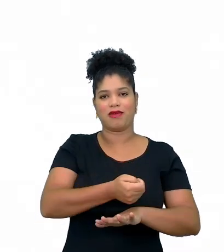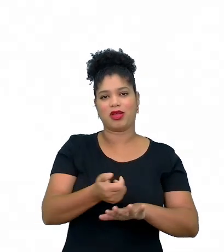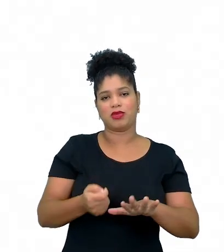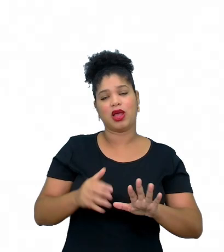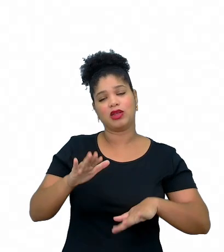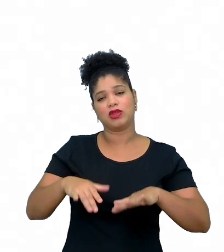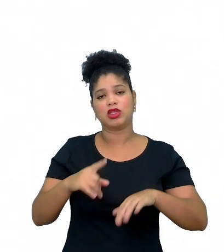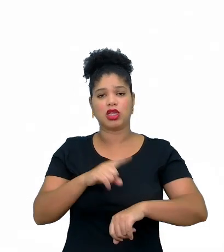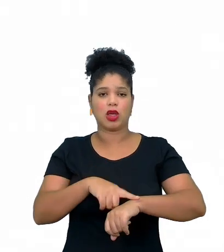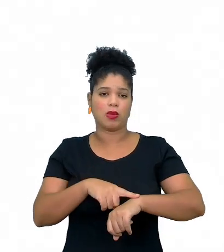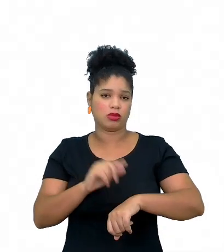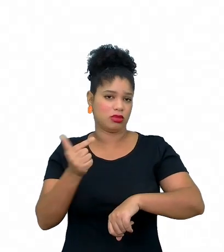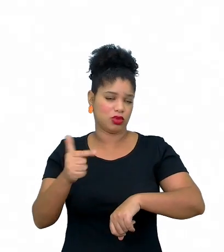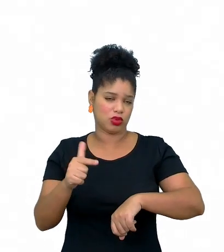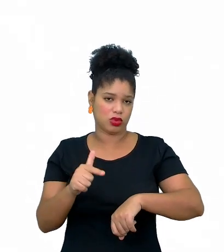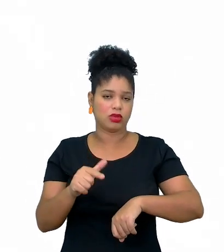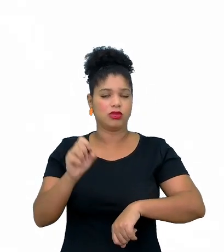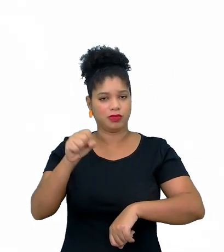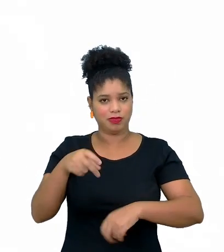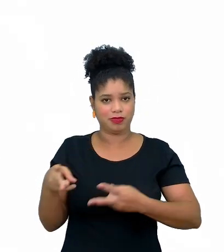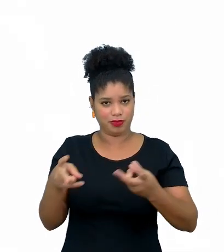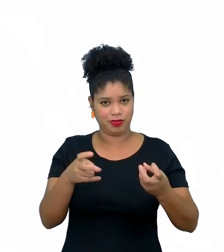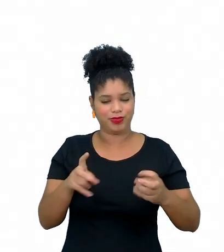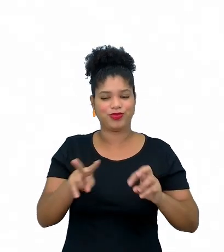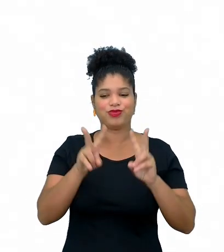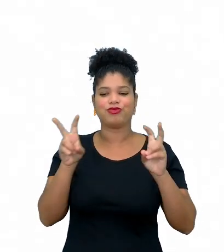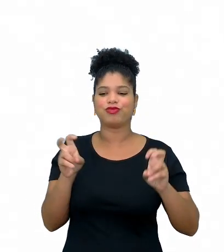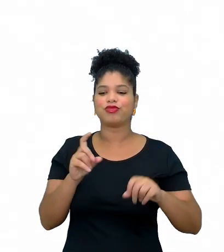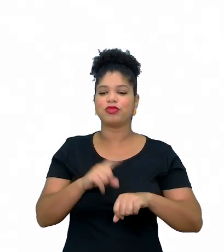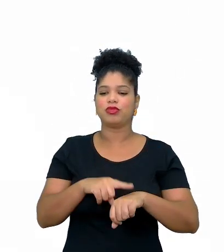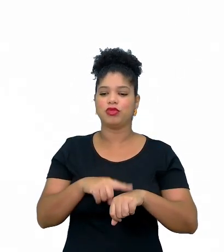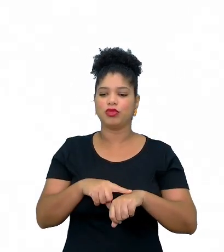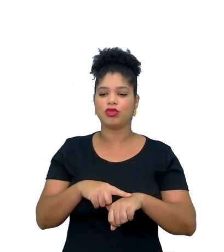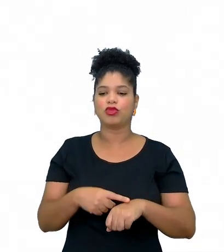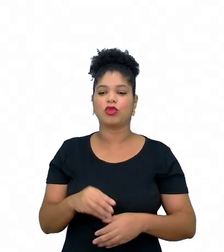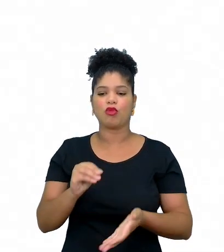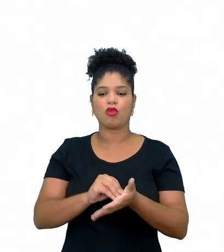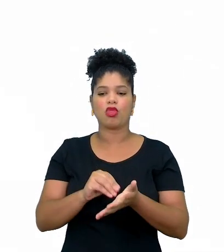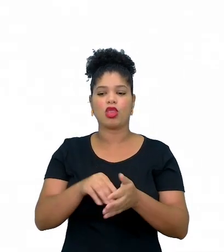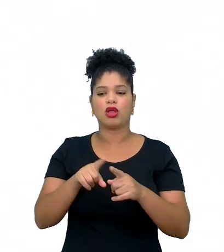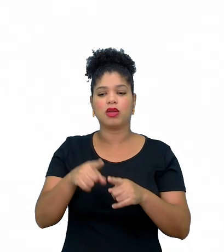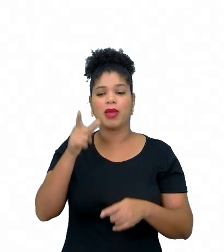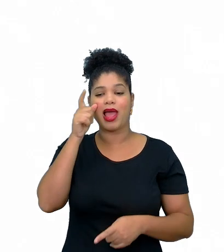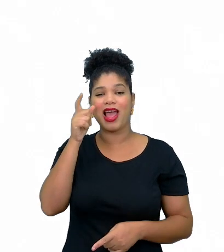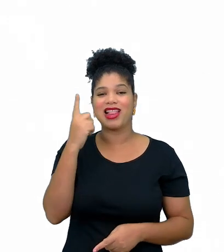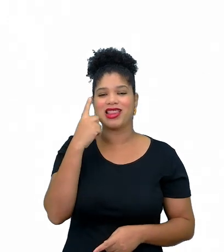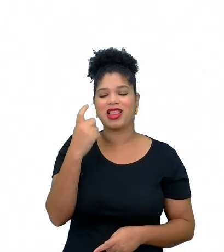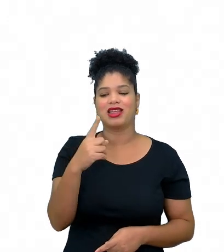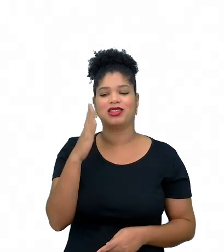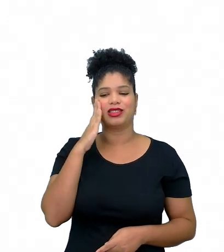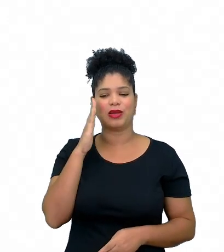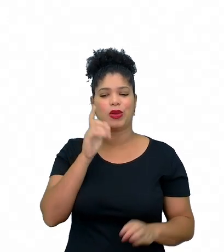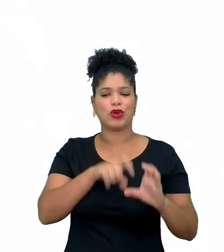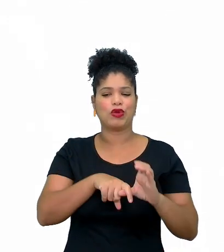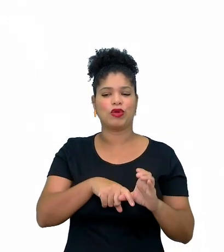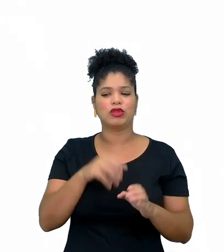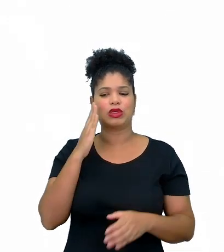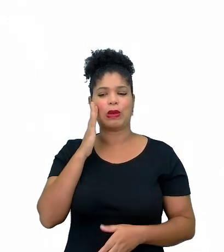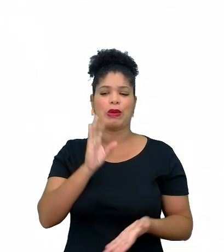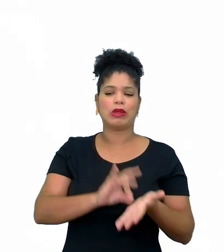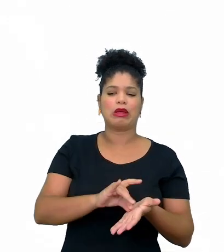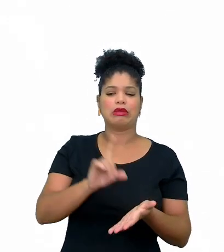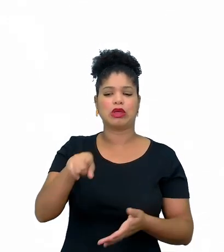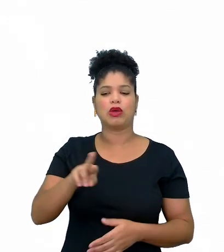falta de tempo, e, aliás, essa questão da falta de tempo, talvez falta de interesse em ir atrás da fonte para ver se aquilo realmente é